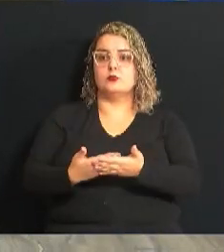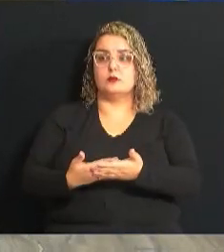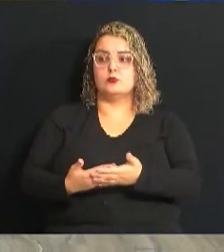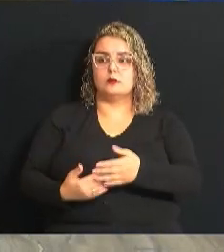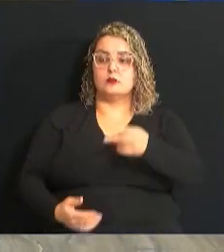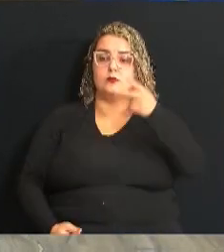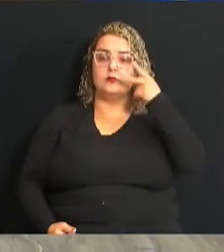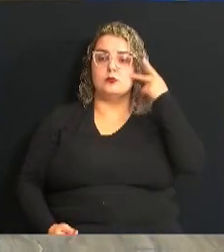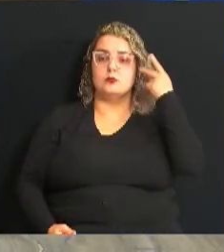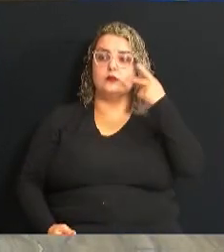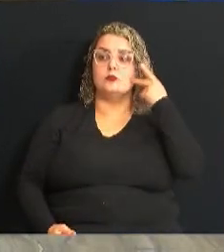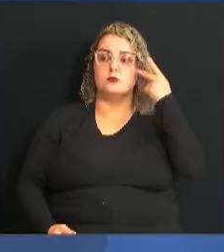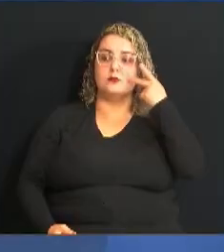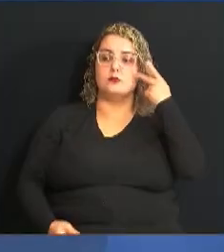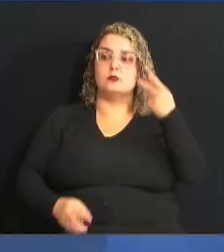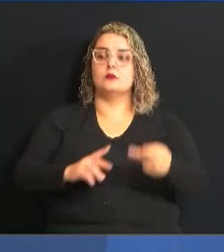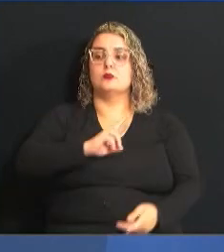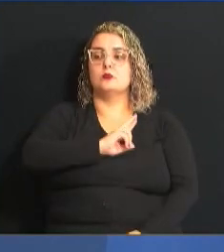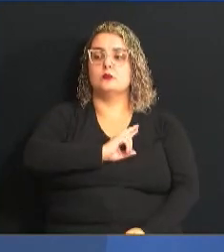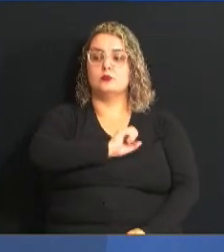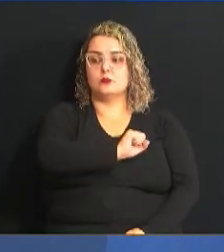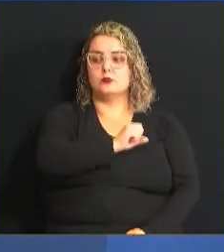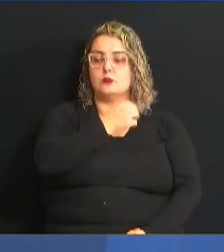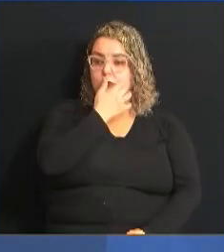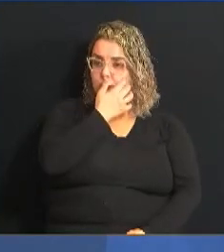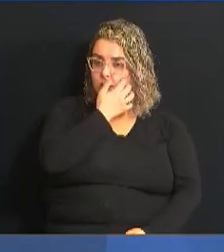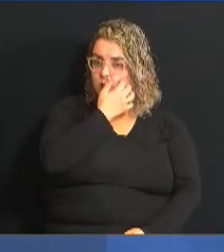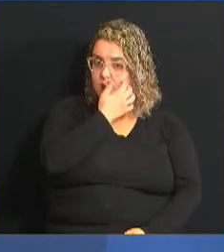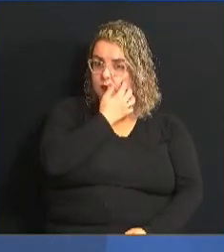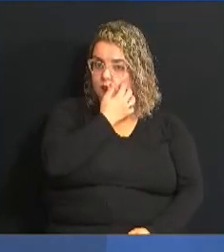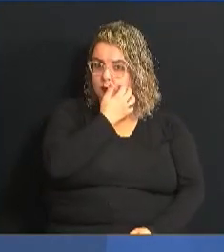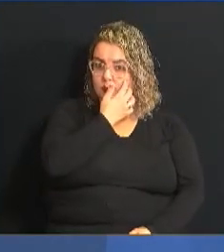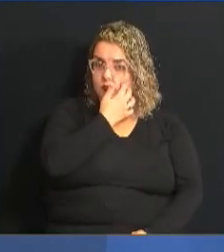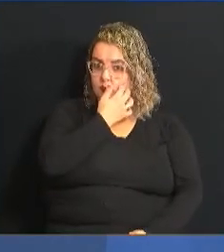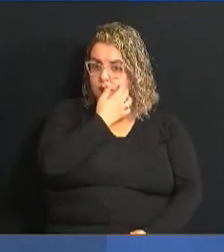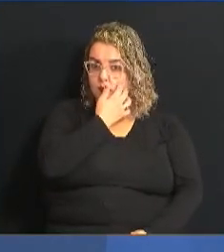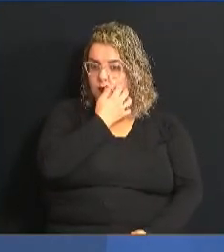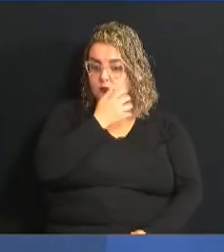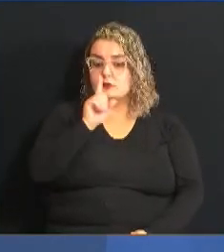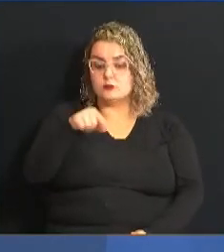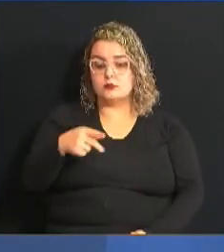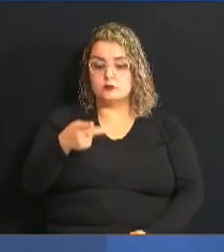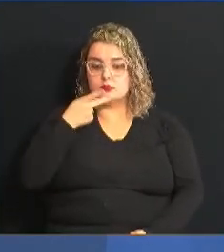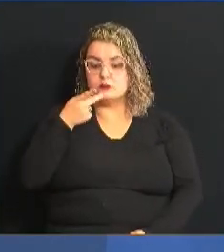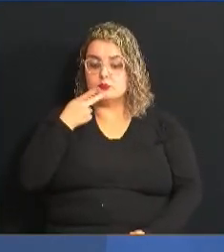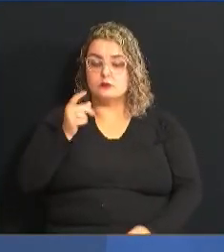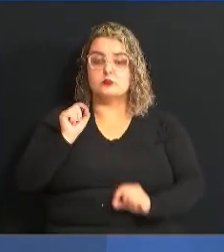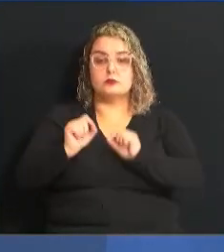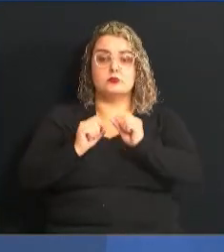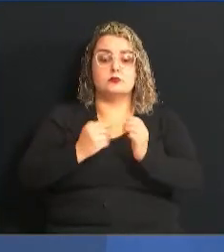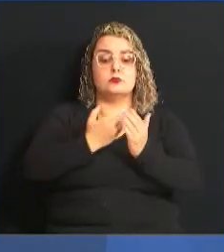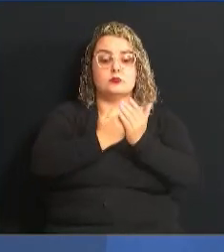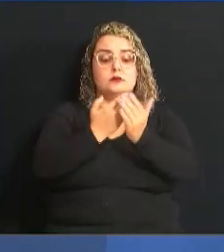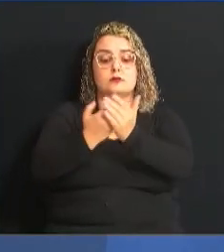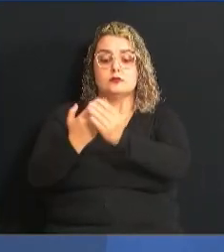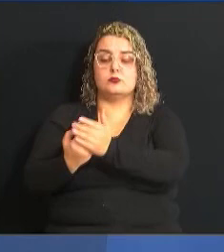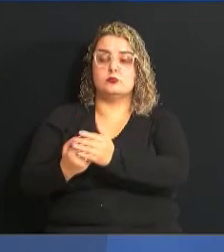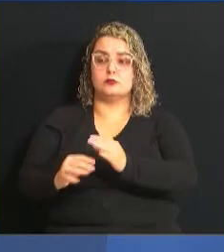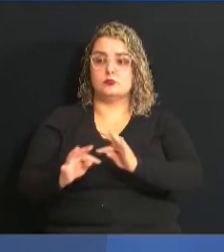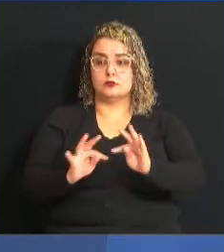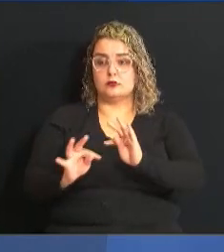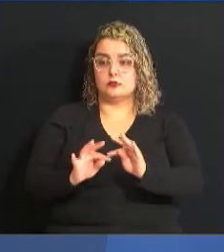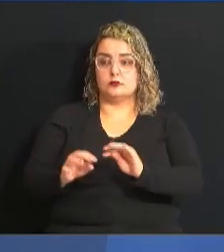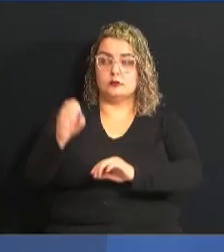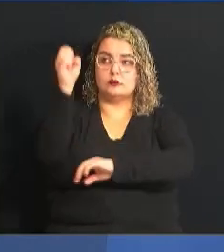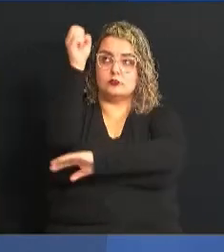Rossini. O requerimento do parlamentar fala justamente sobre estudos técnicos para a implantação de